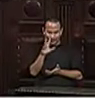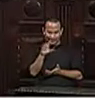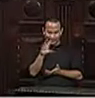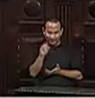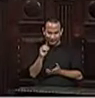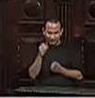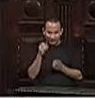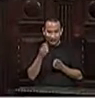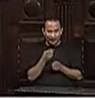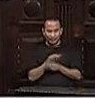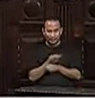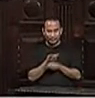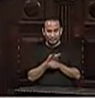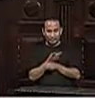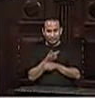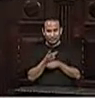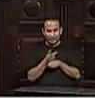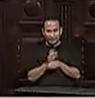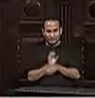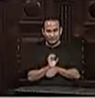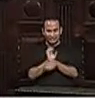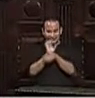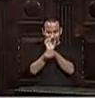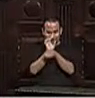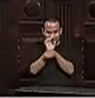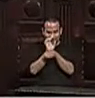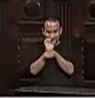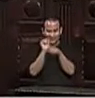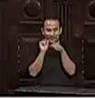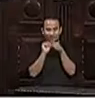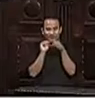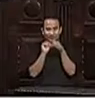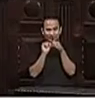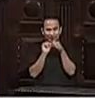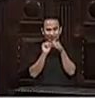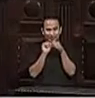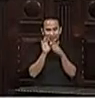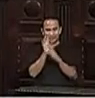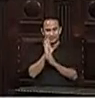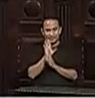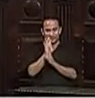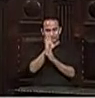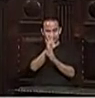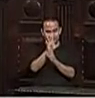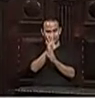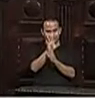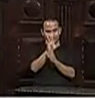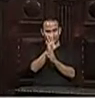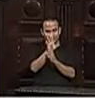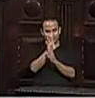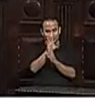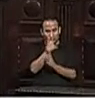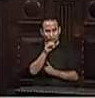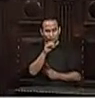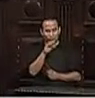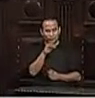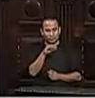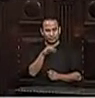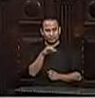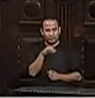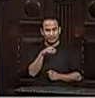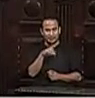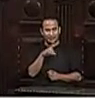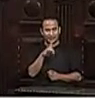a Procuradoria-Geral do Estado fez uma representação de inconstitucionalidade no